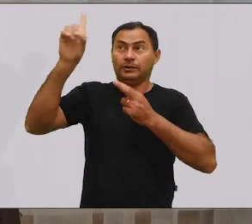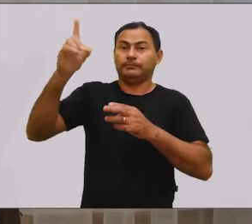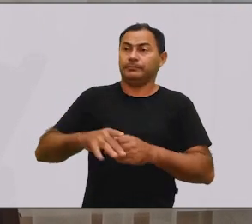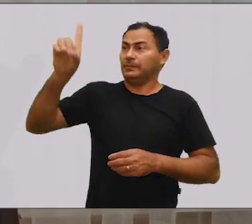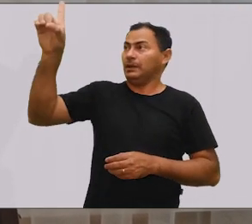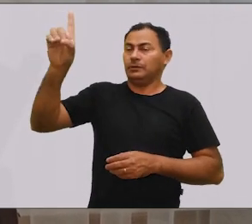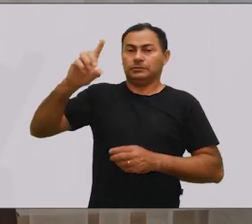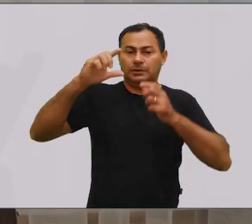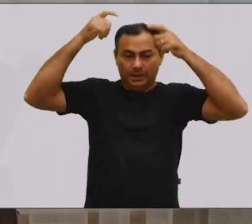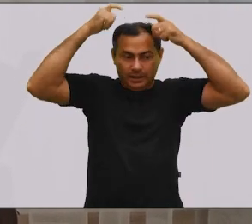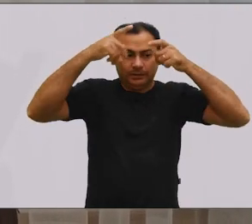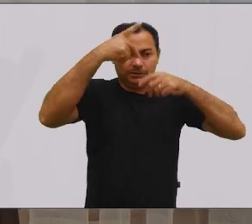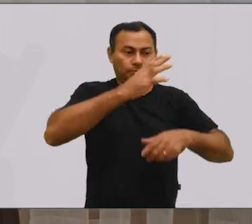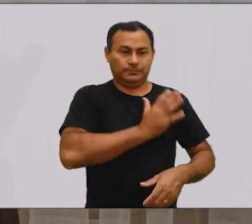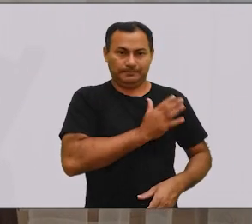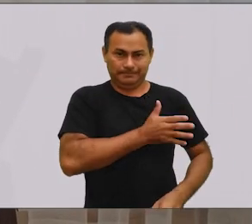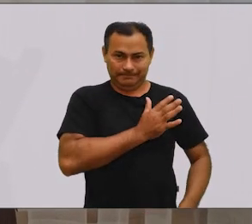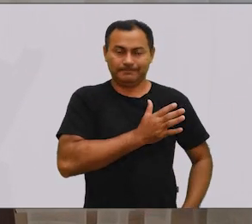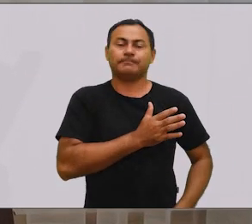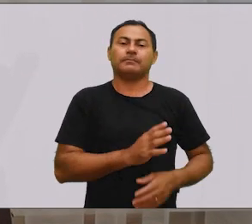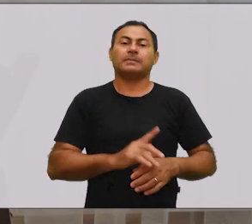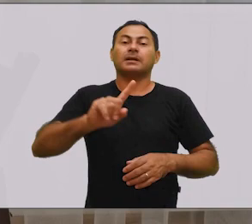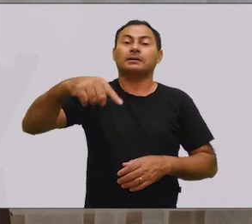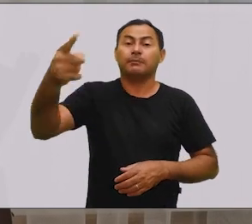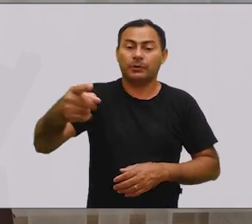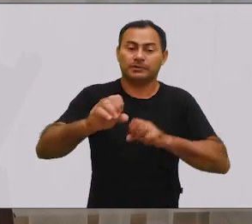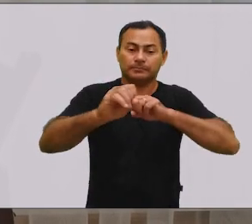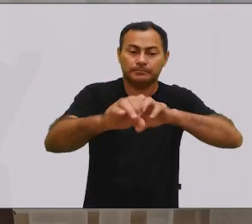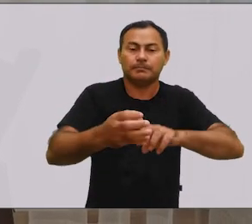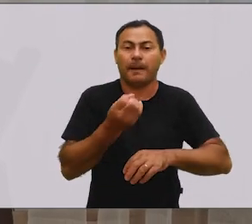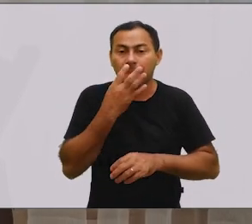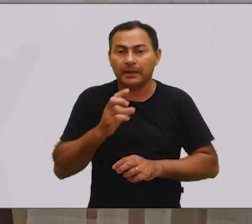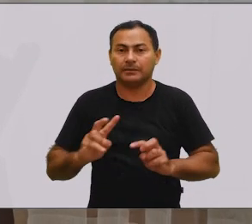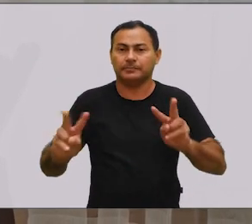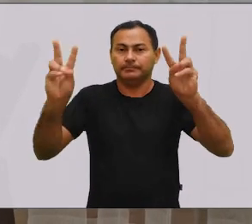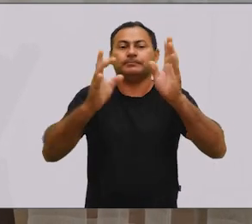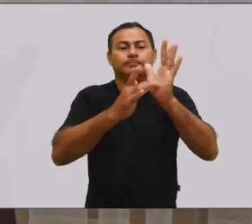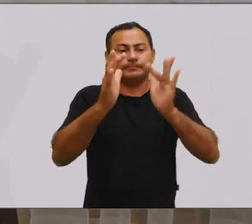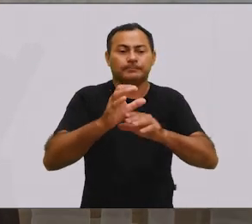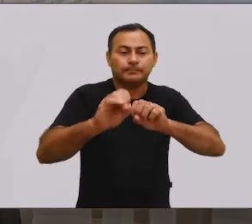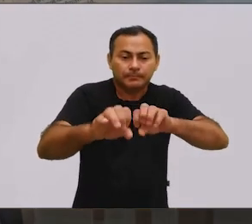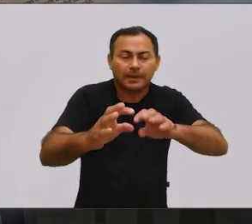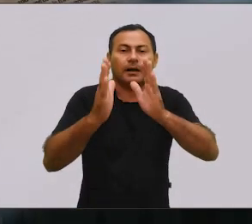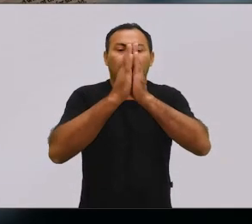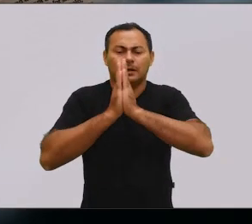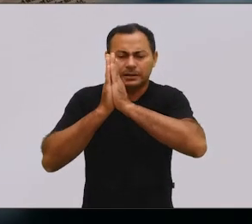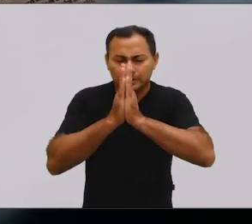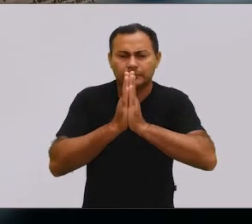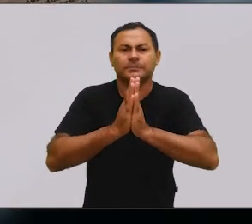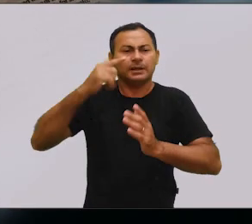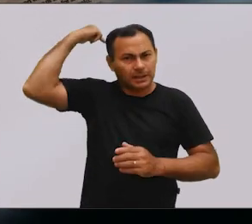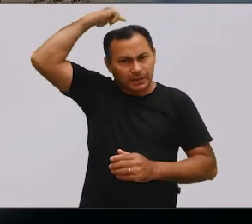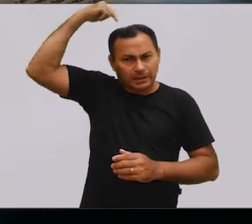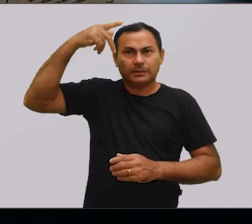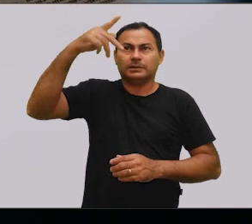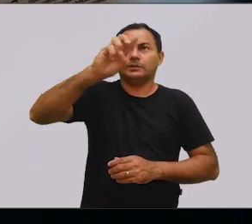Deus reinando e governando sobre seus corações. Um pouco depois de ensinar as bem-aventuranças, Jesus ensinou a orar. Santificado